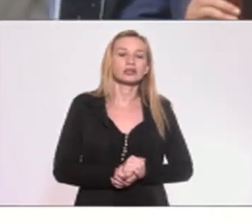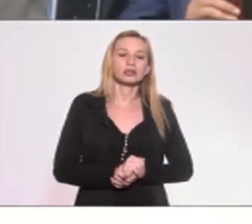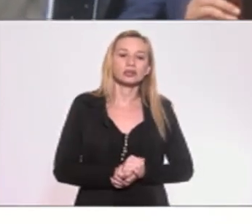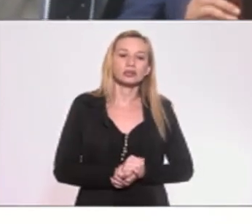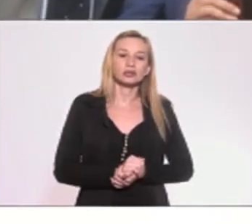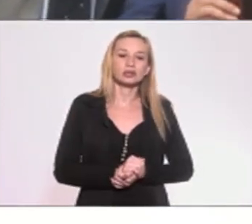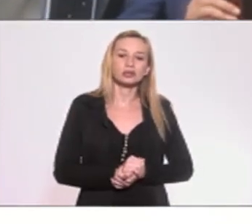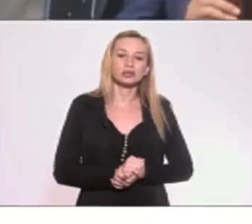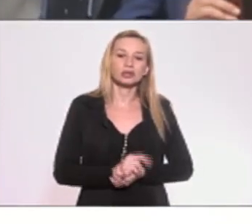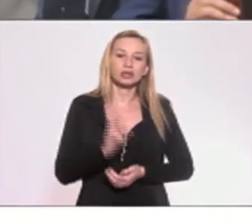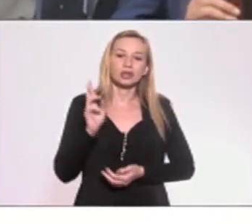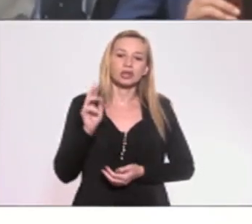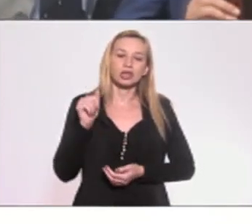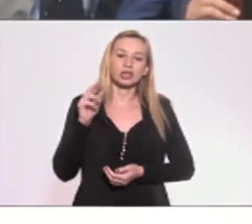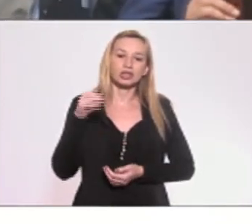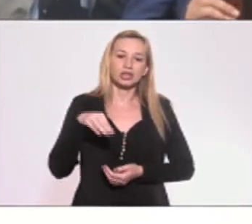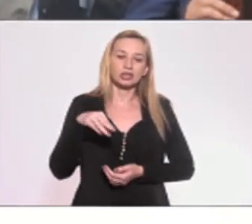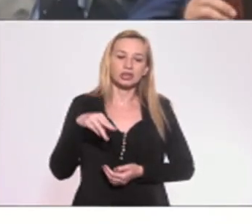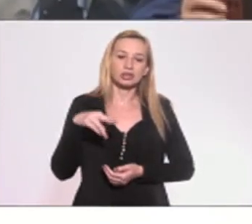Deputado Renan Ferreirinha.